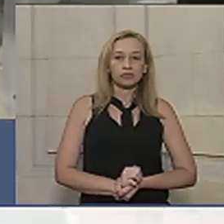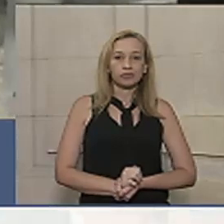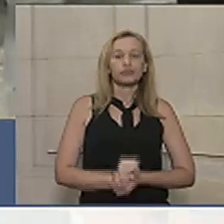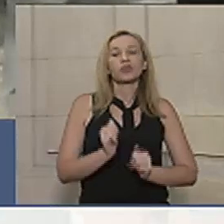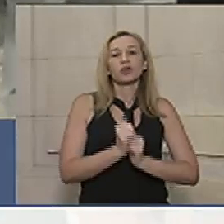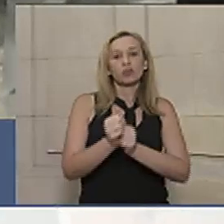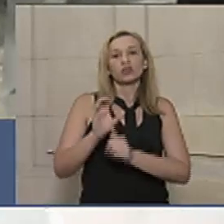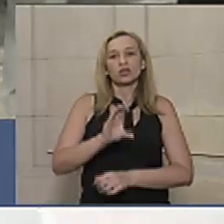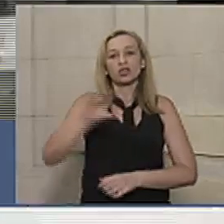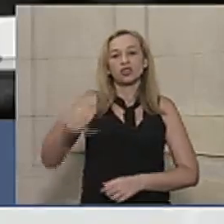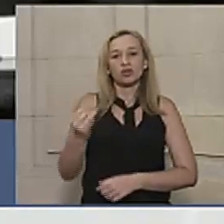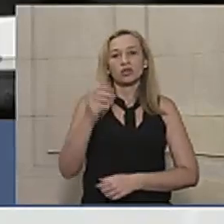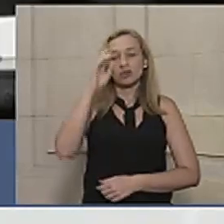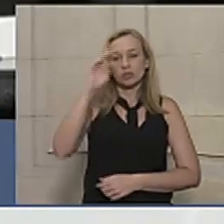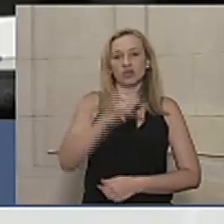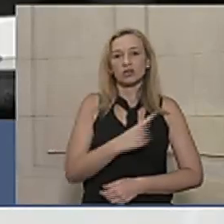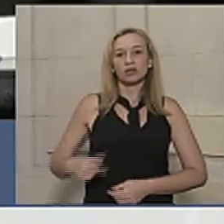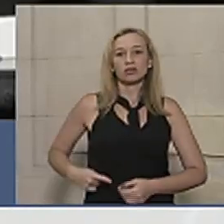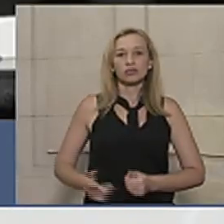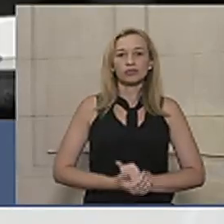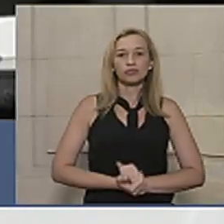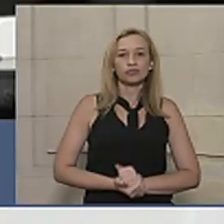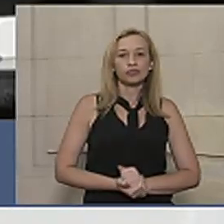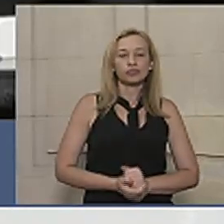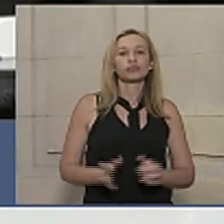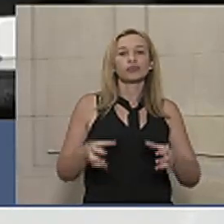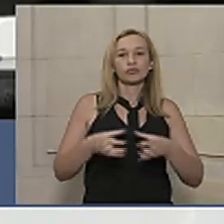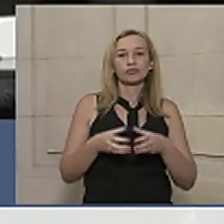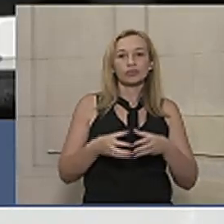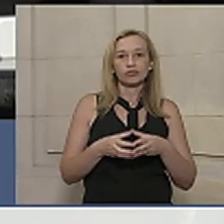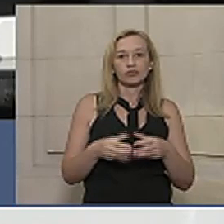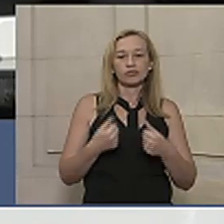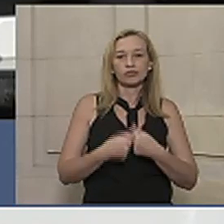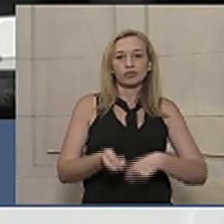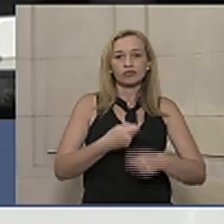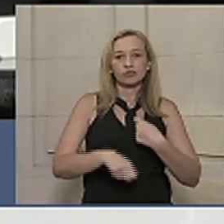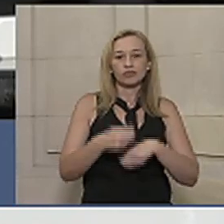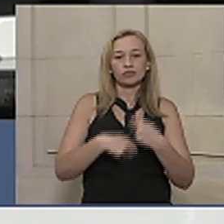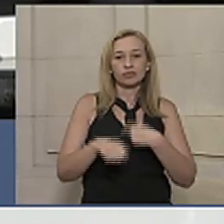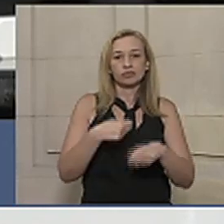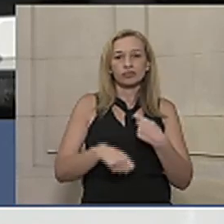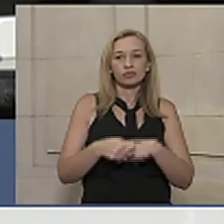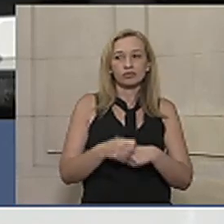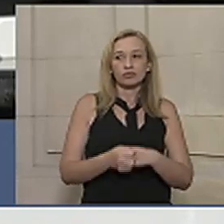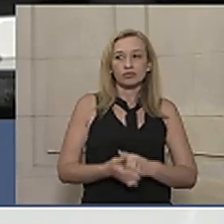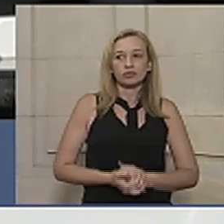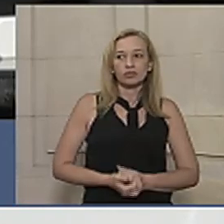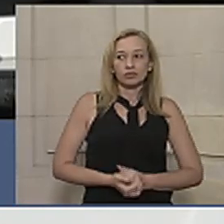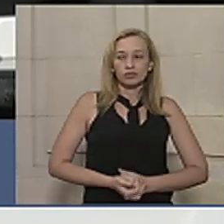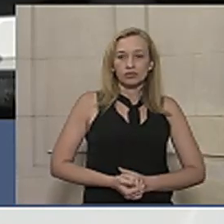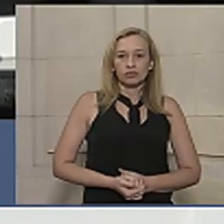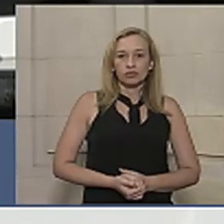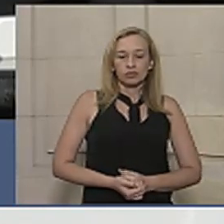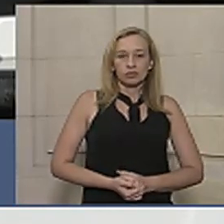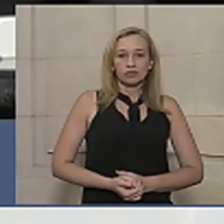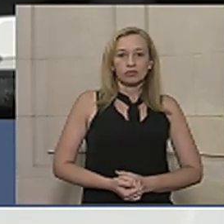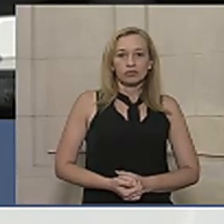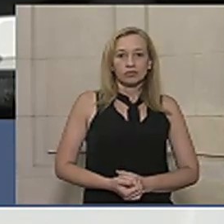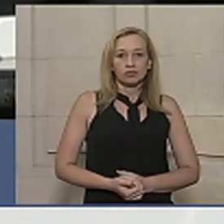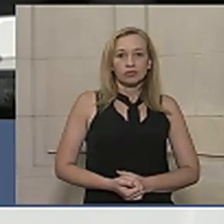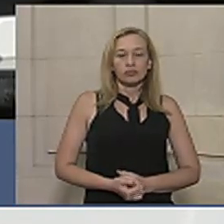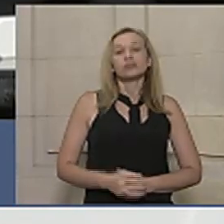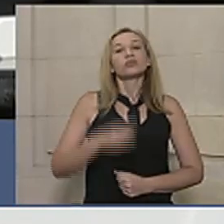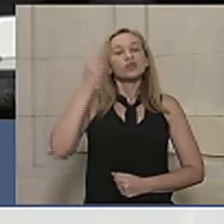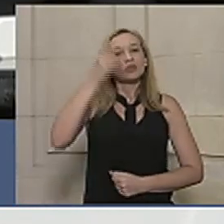Acompanha a CCJ, presidente. Pela Comissão de Orçamento, Finanças, Fiscalização Financeira e Controle,